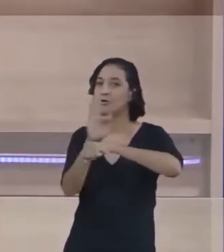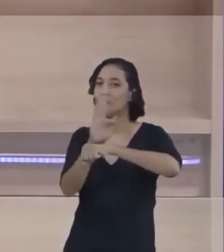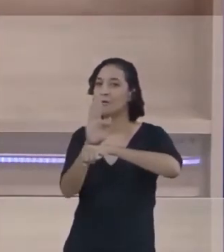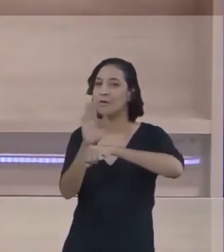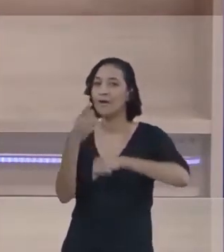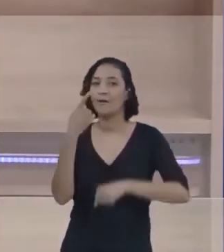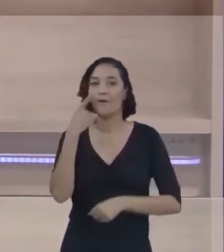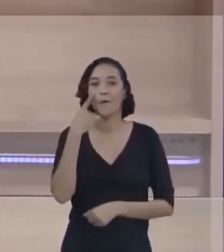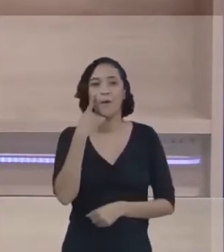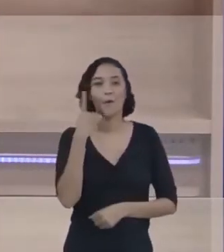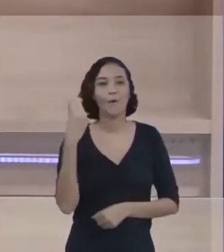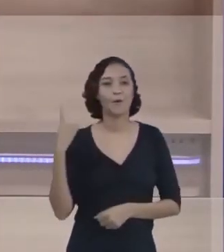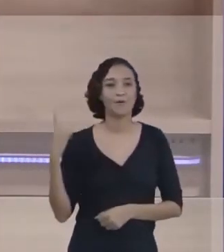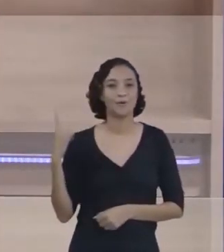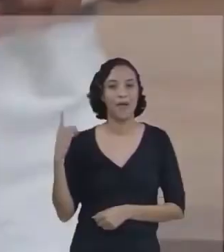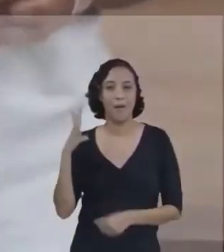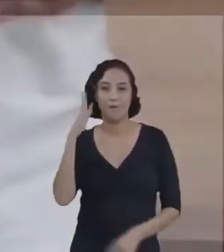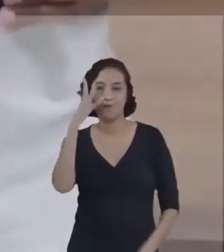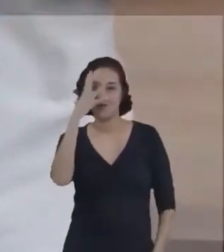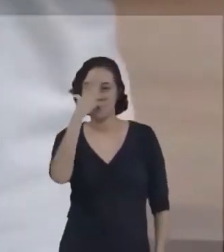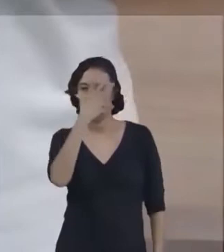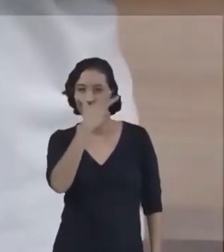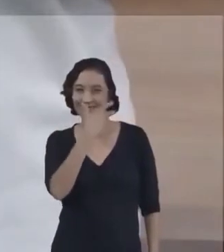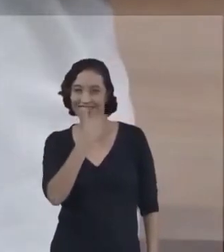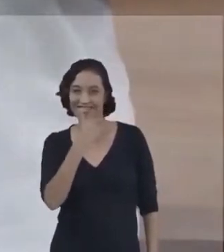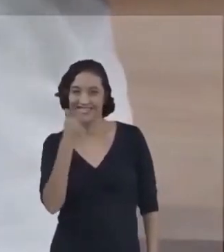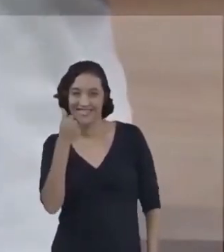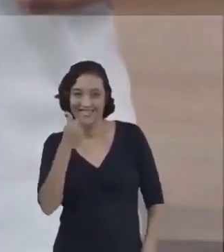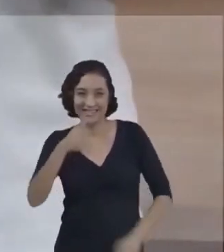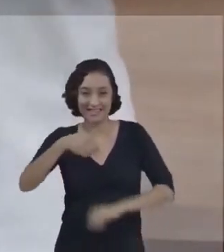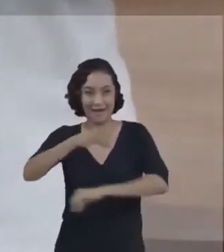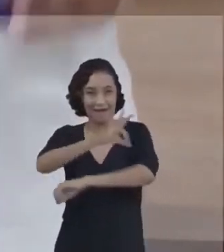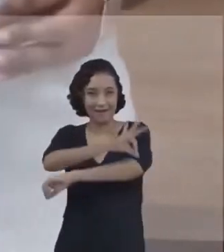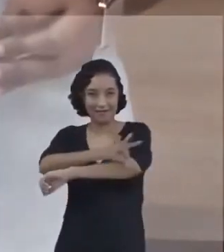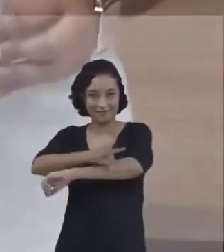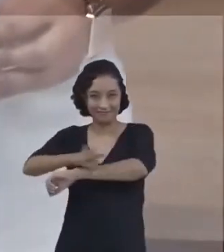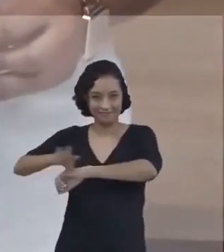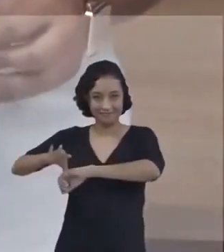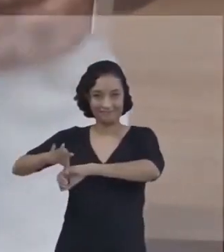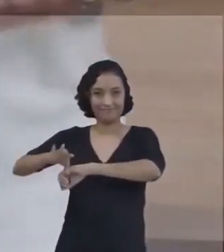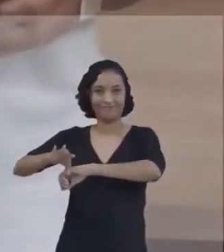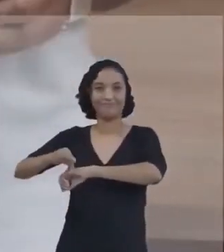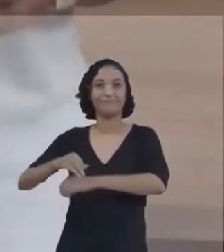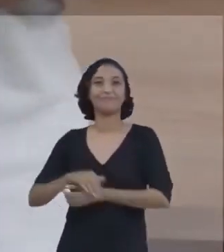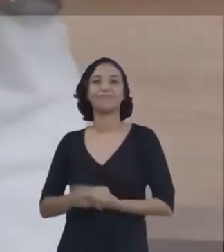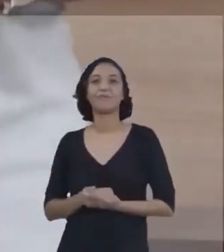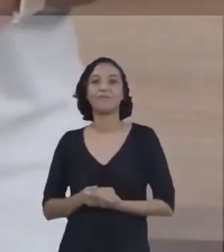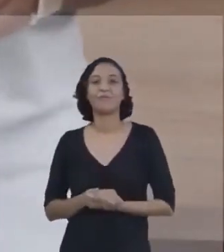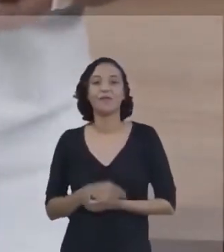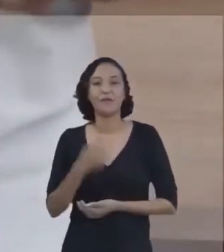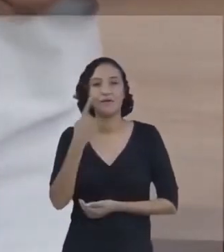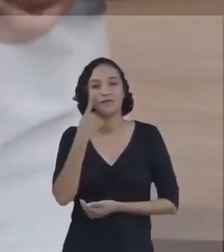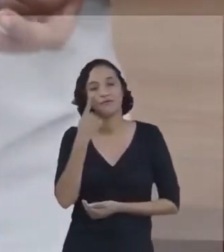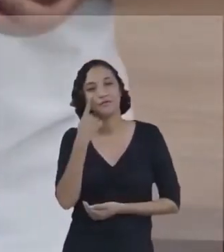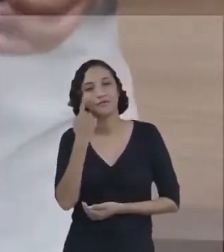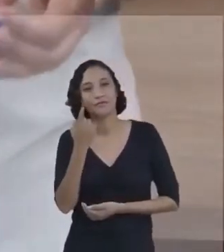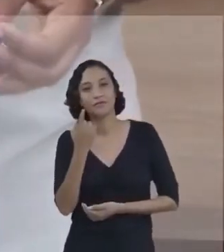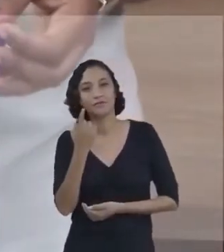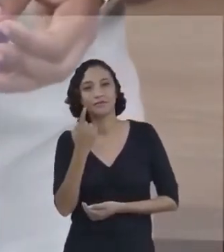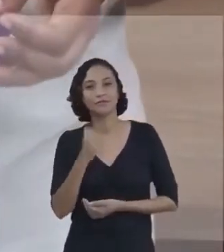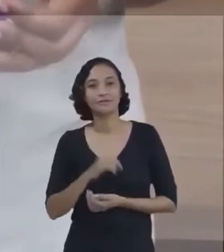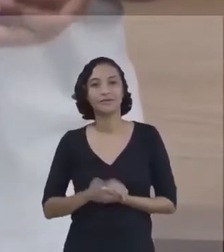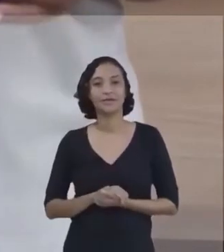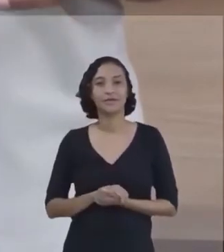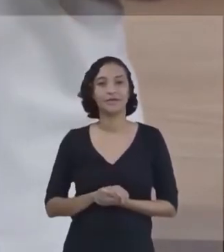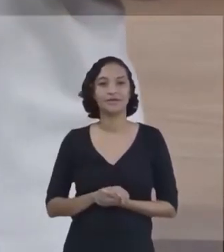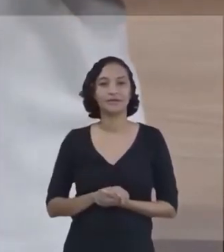convencional. Olha como é bonita a régua da professora. Então, essa régua aqui, vocês devem ter